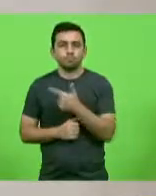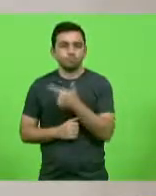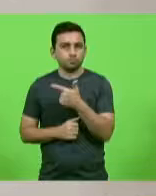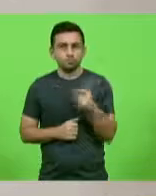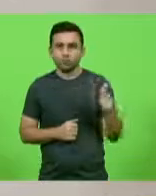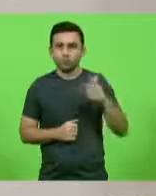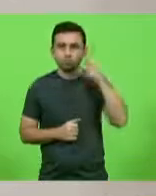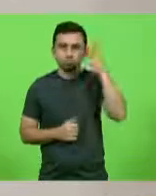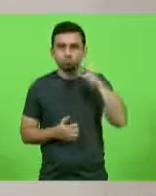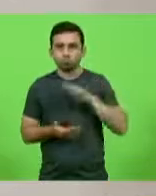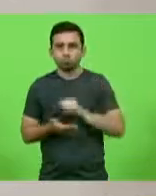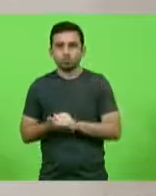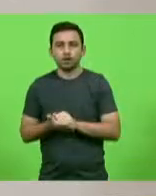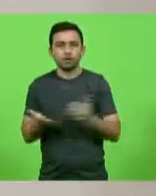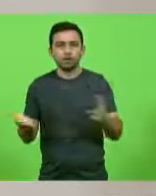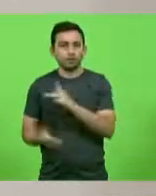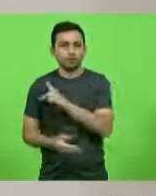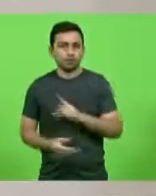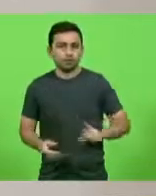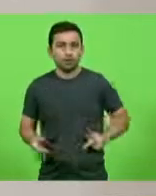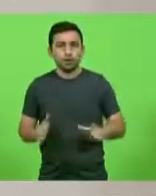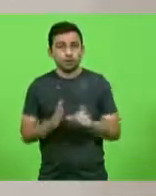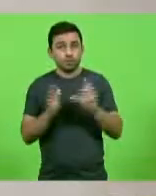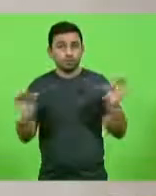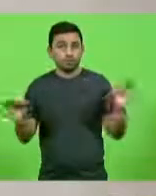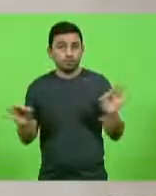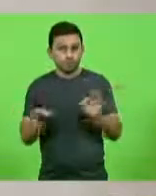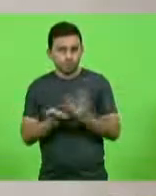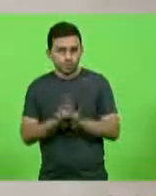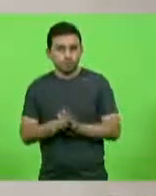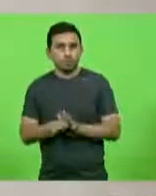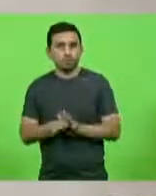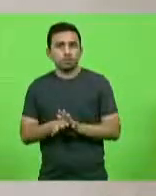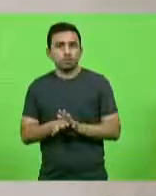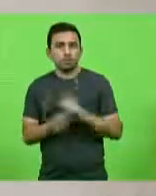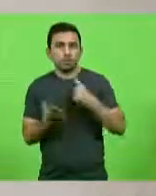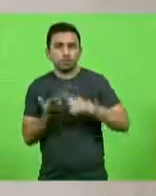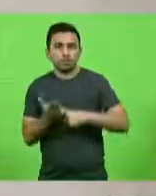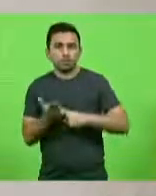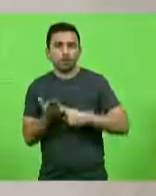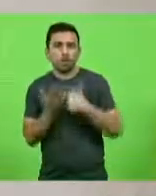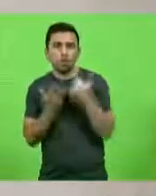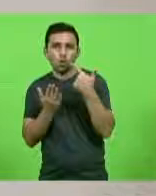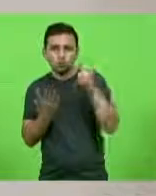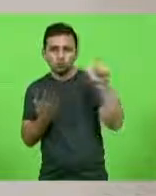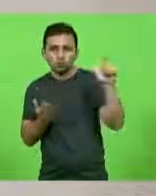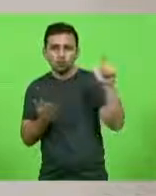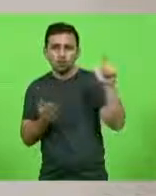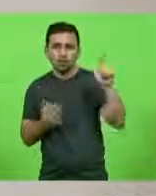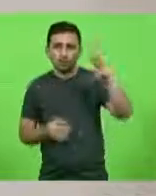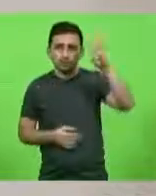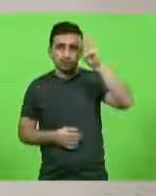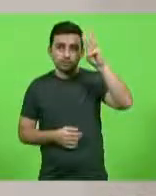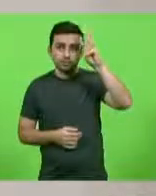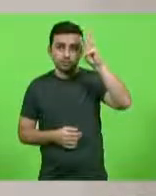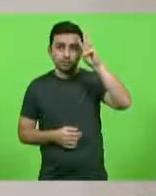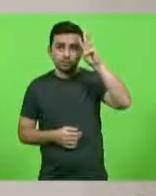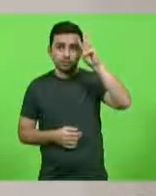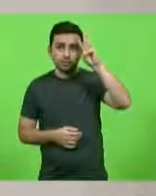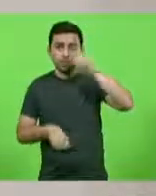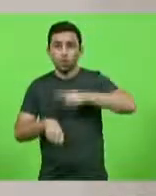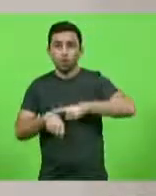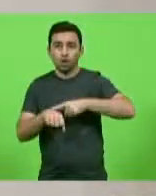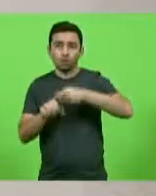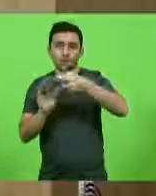oradores inscritos, esta presidência antes de encerrar a sessão convoca outra ordinária para terça-feira no horário